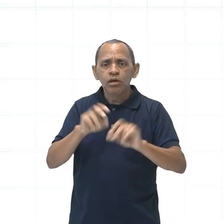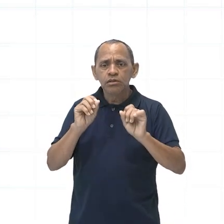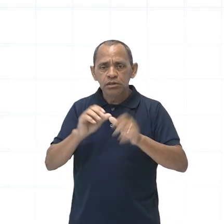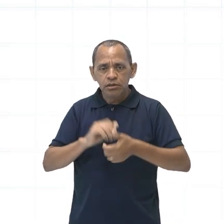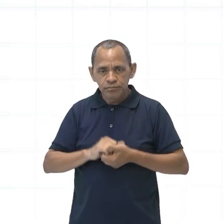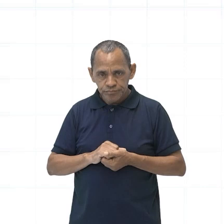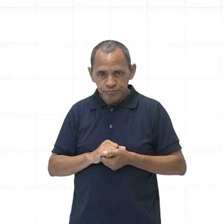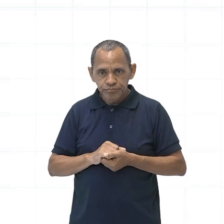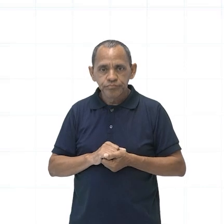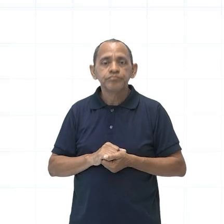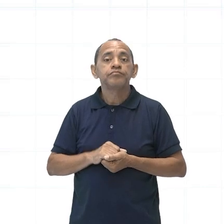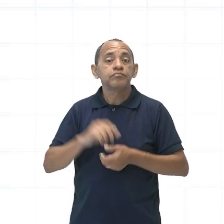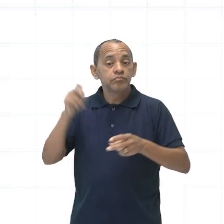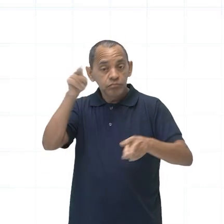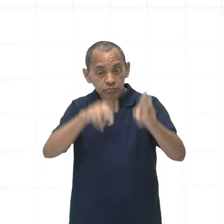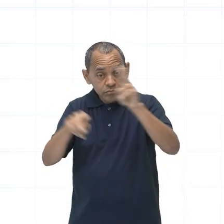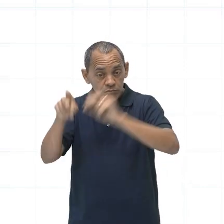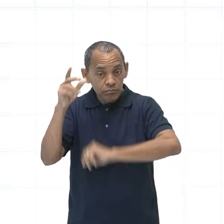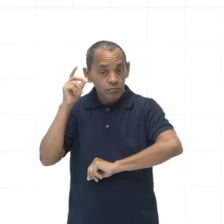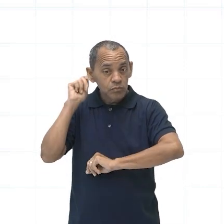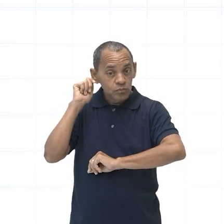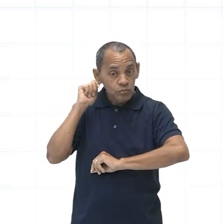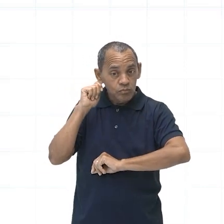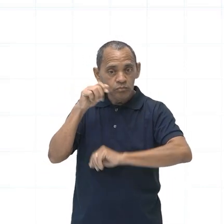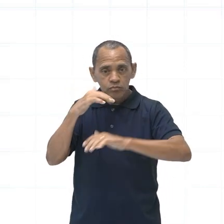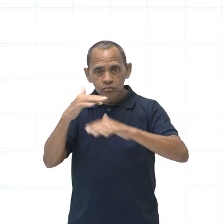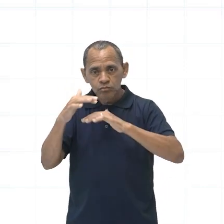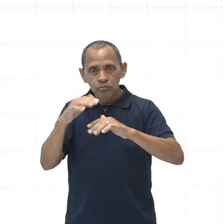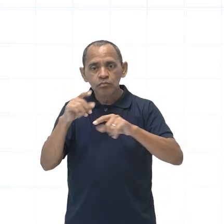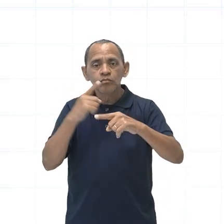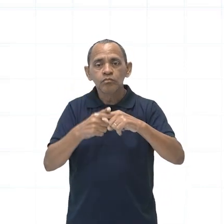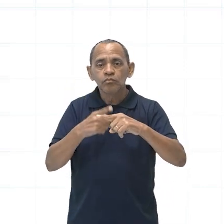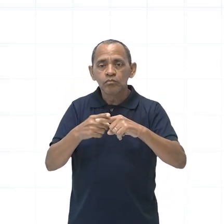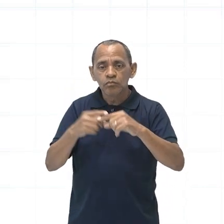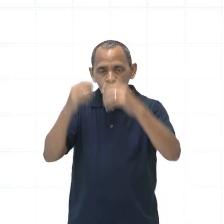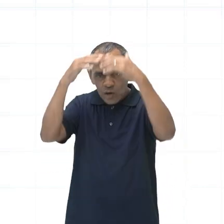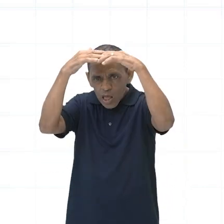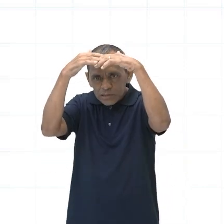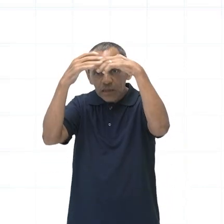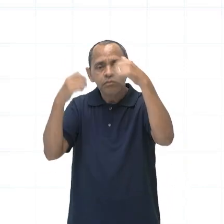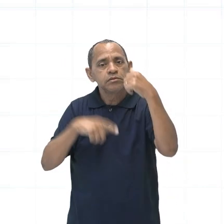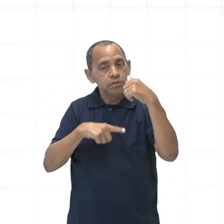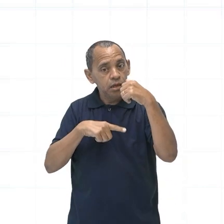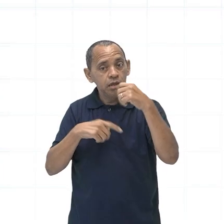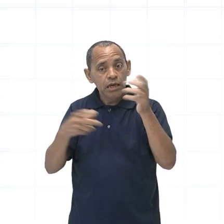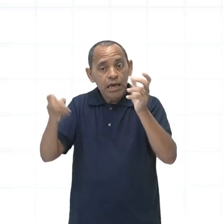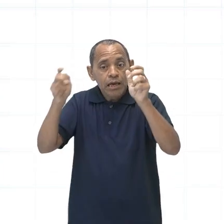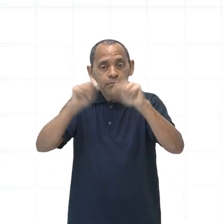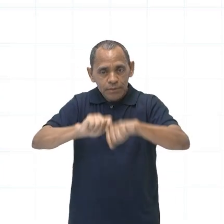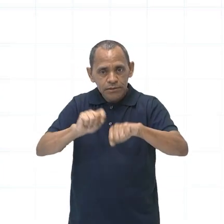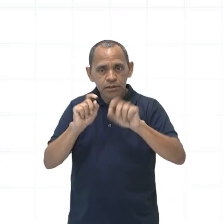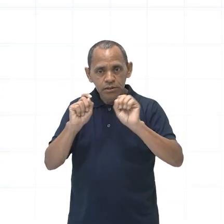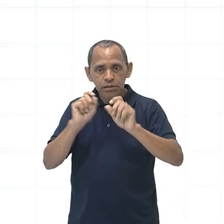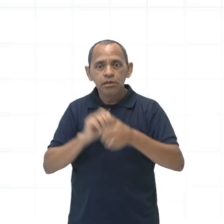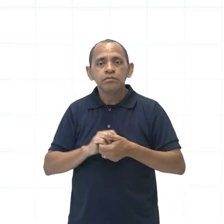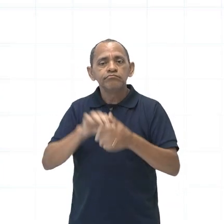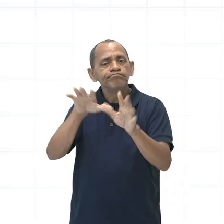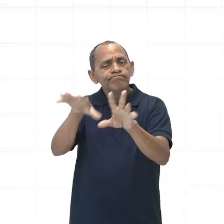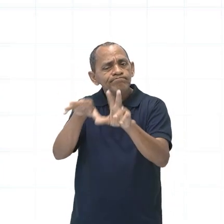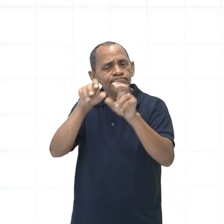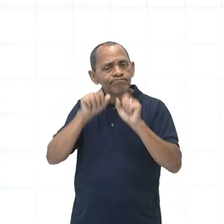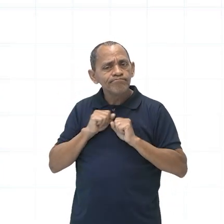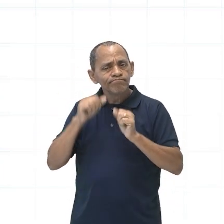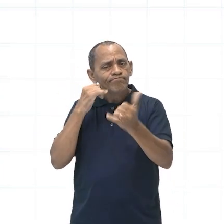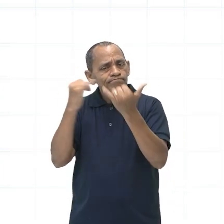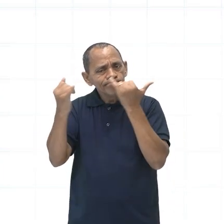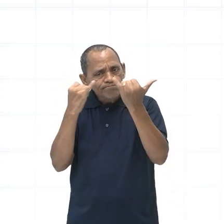visual, sonoro, movimento, porque o nosso cérebro tem essa capacidade de captar essas informações e